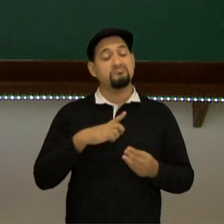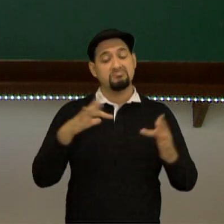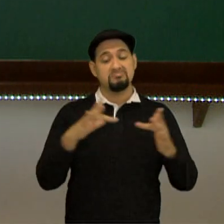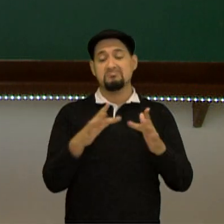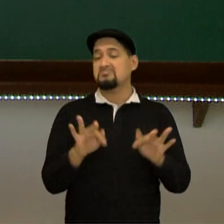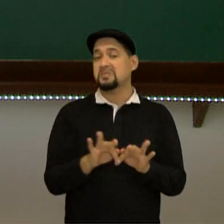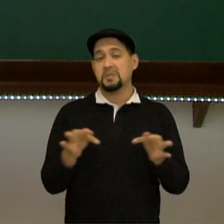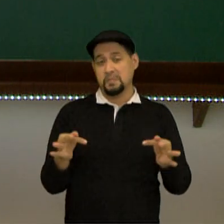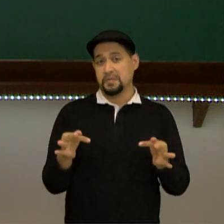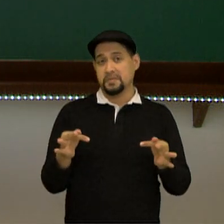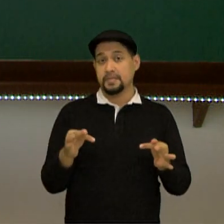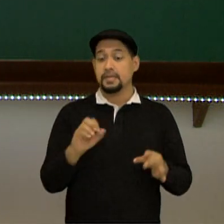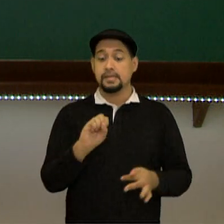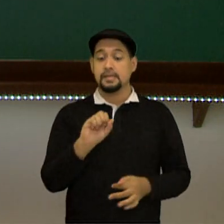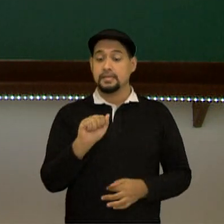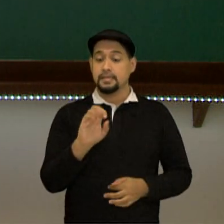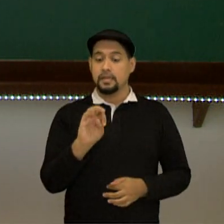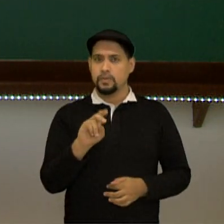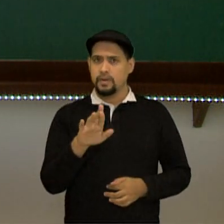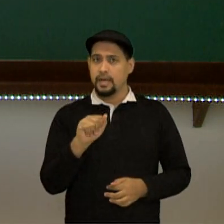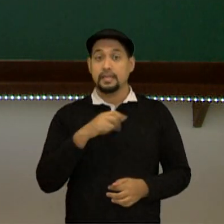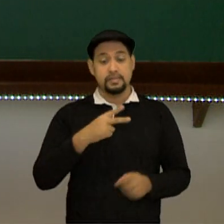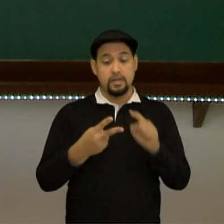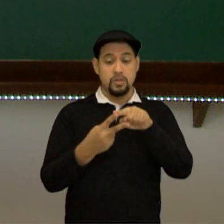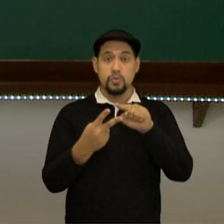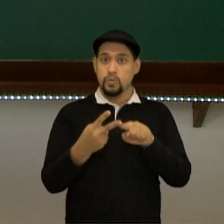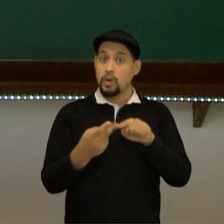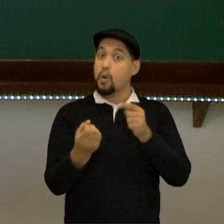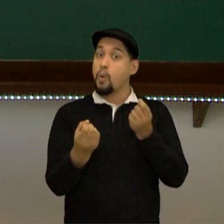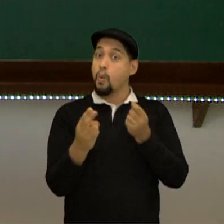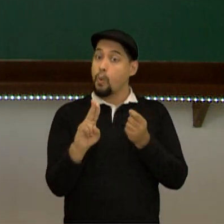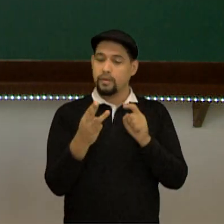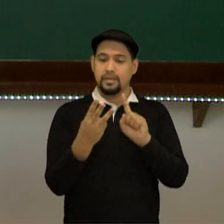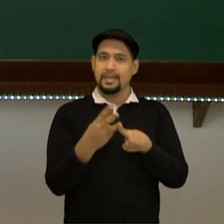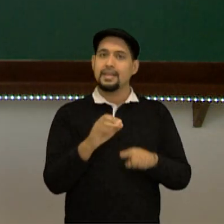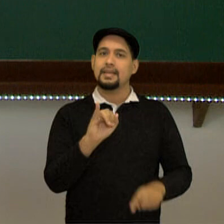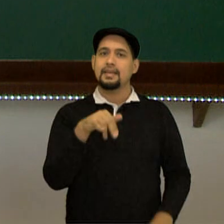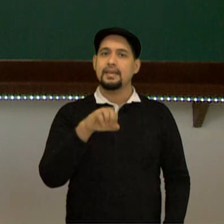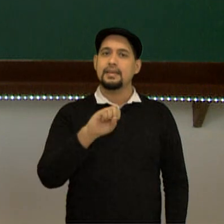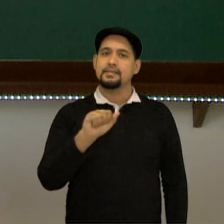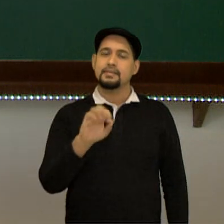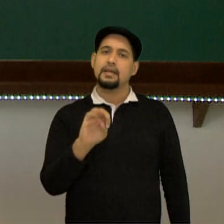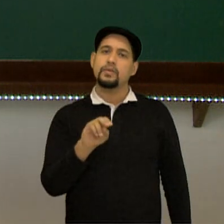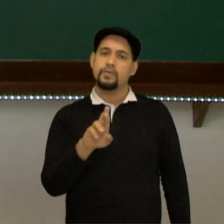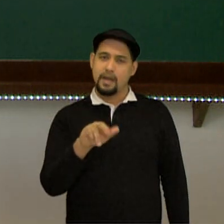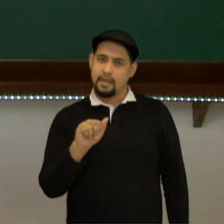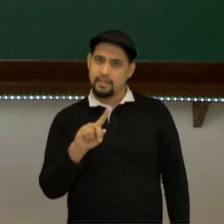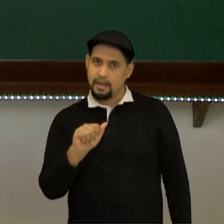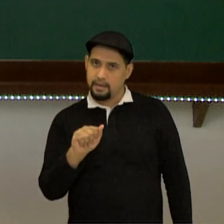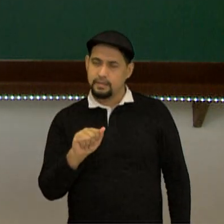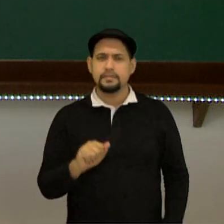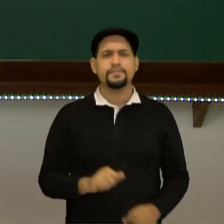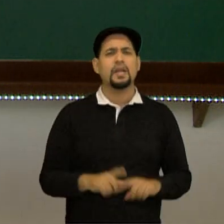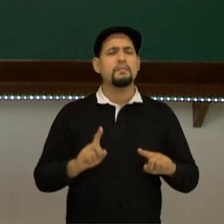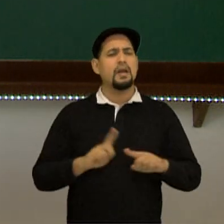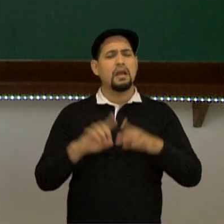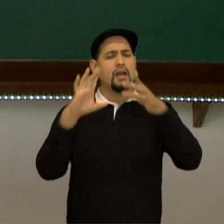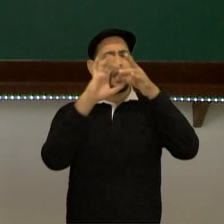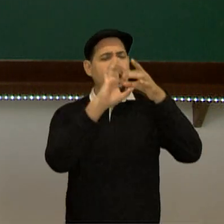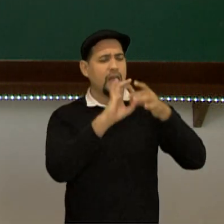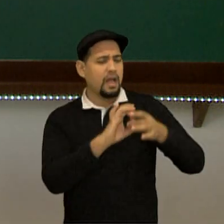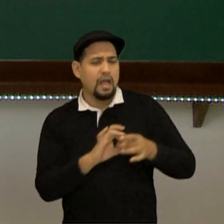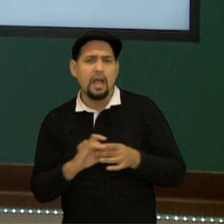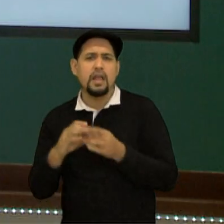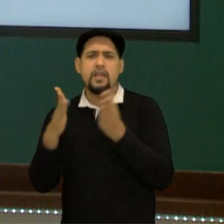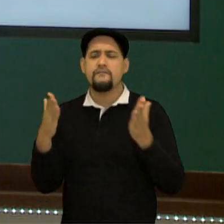simples, saturada. Quando ela tiver dupla ou tripla, insaturada. Professor, e as cadeias